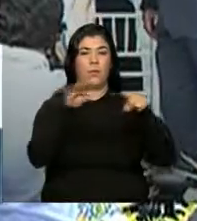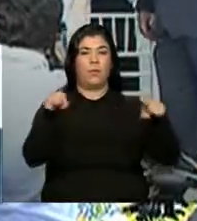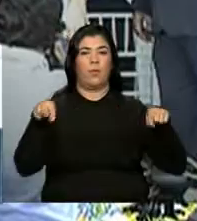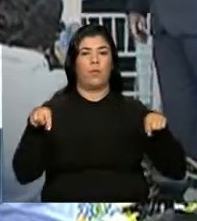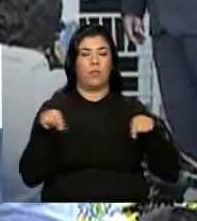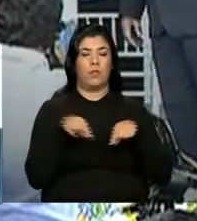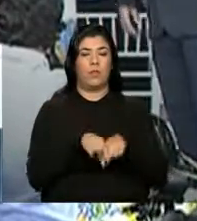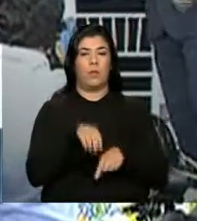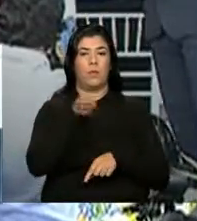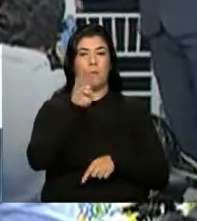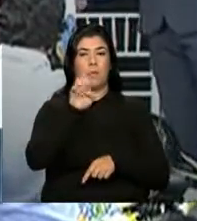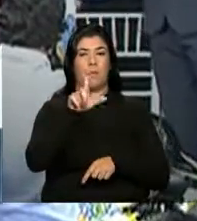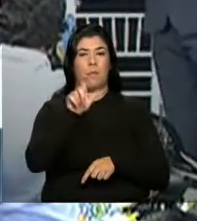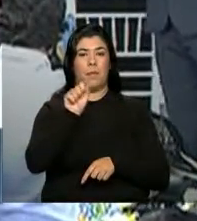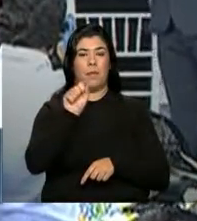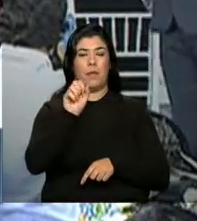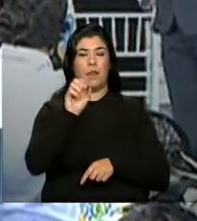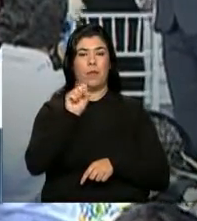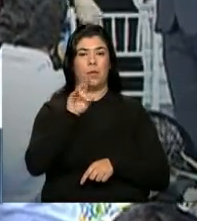2.